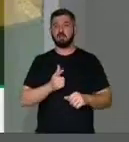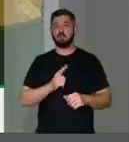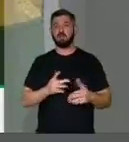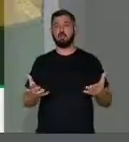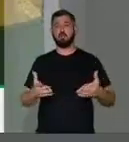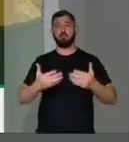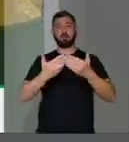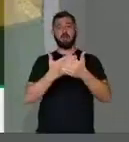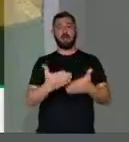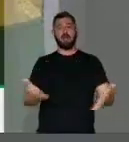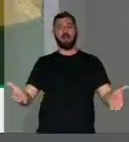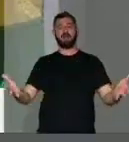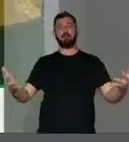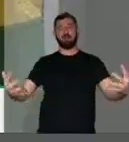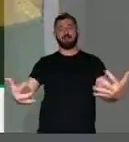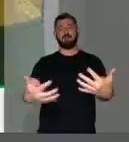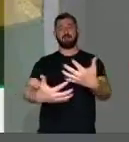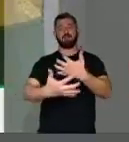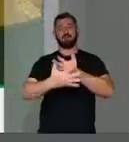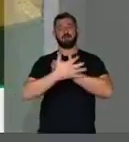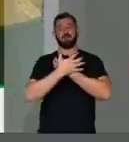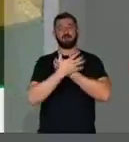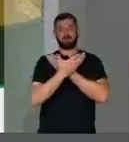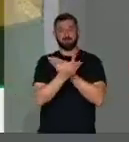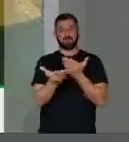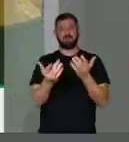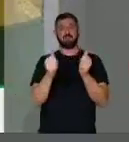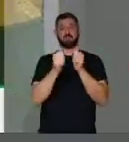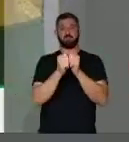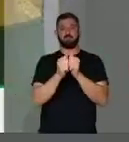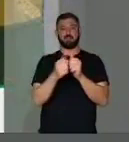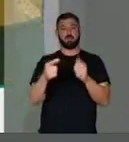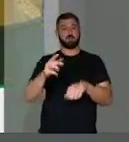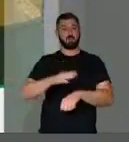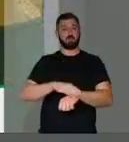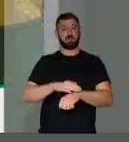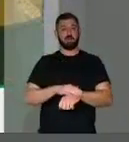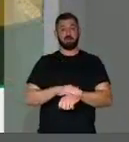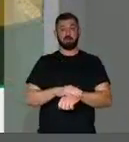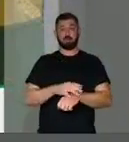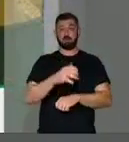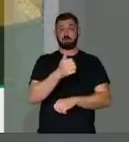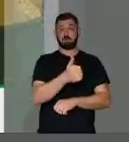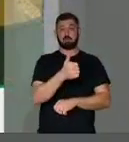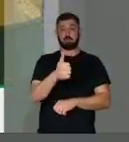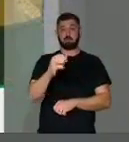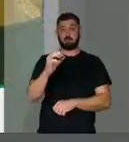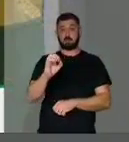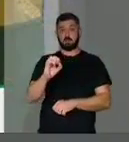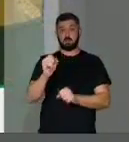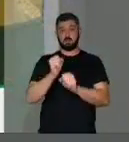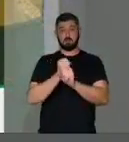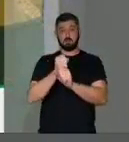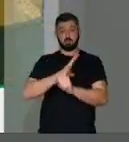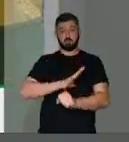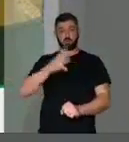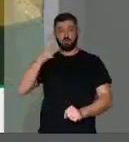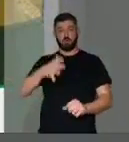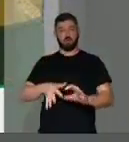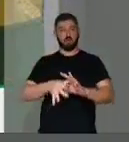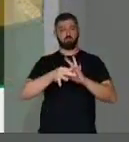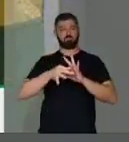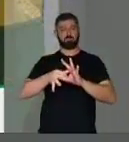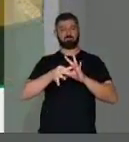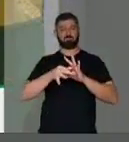braços abertos para este momento glorioso. De 110 anos de coragem e de